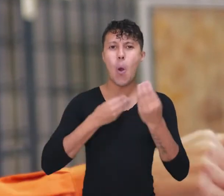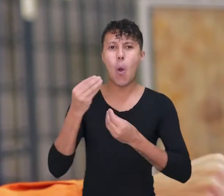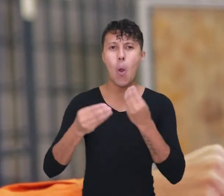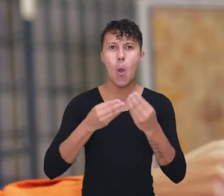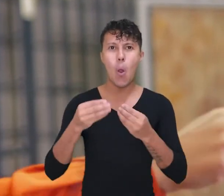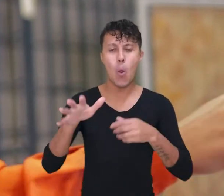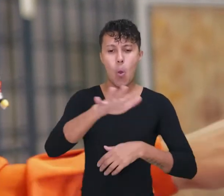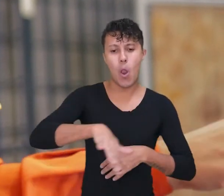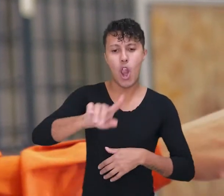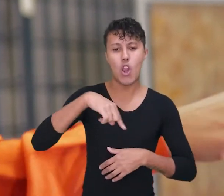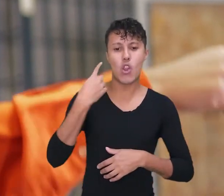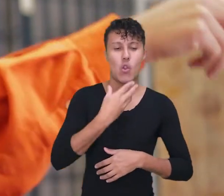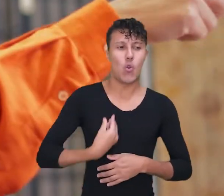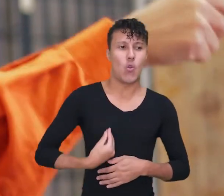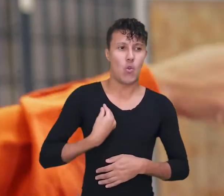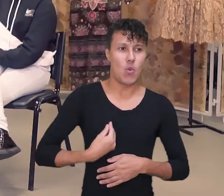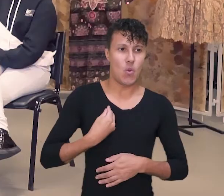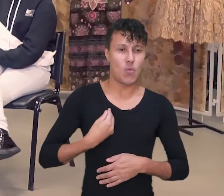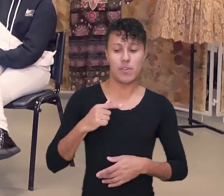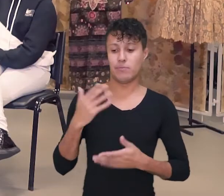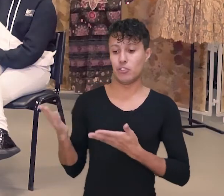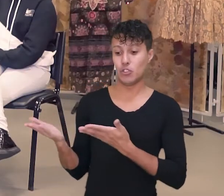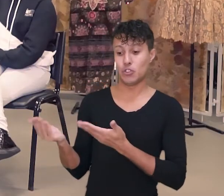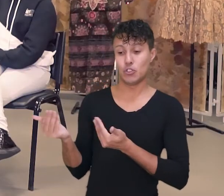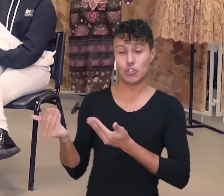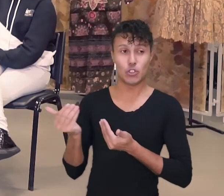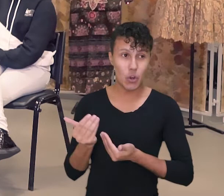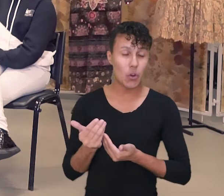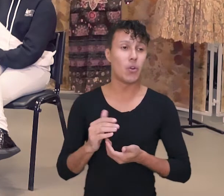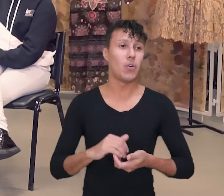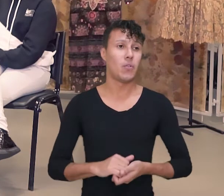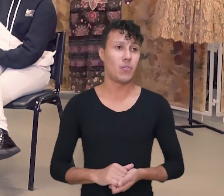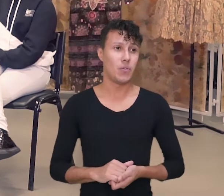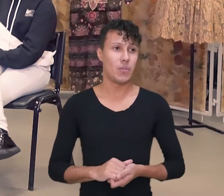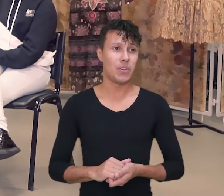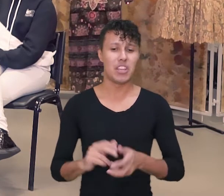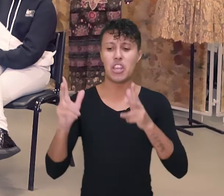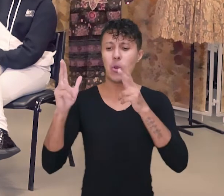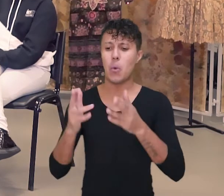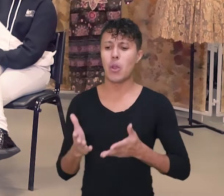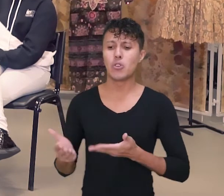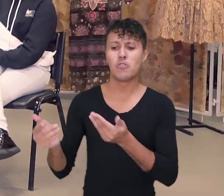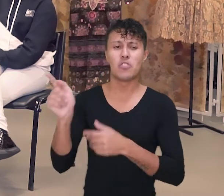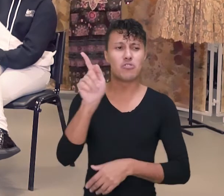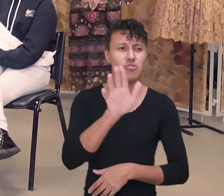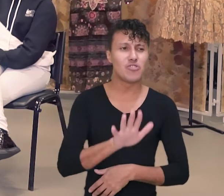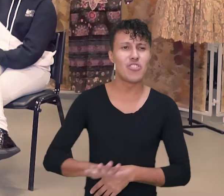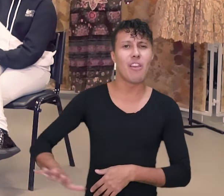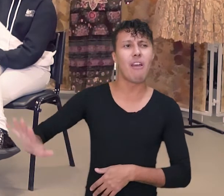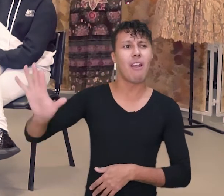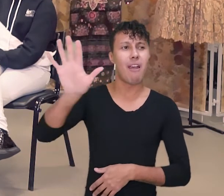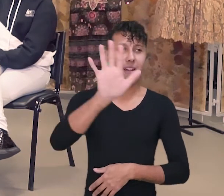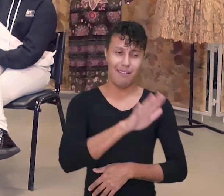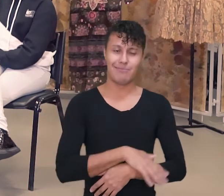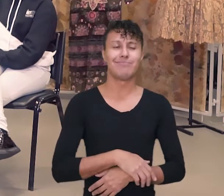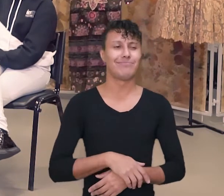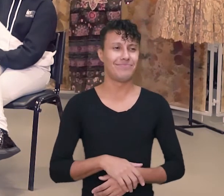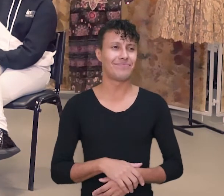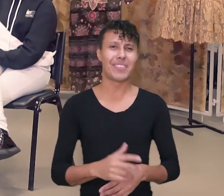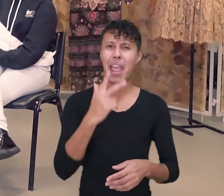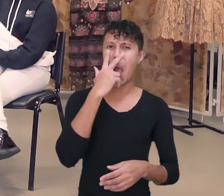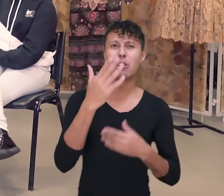nosso espaço que a gente ocupa como jovens, como juventude num todo, né? Eu acho que a gente tem